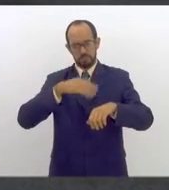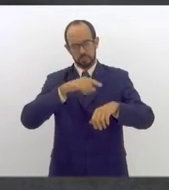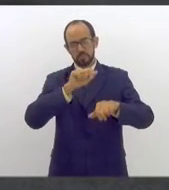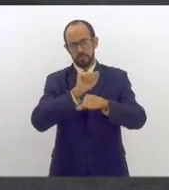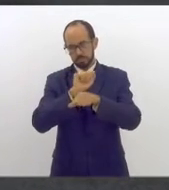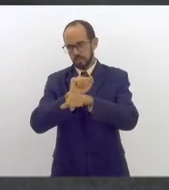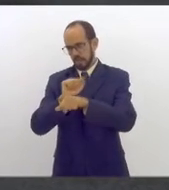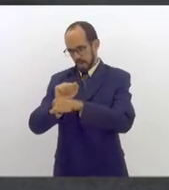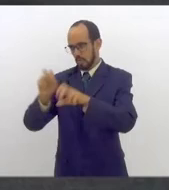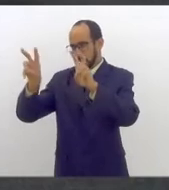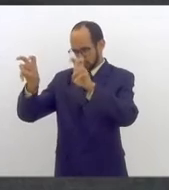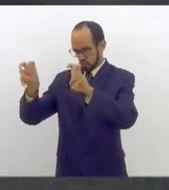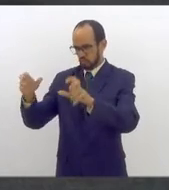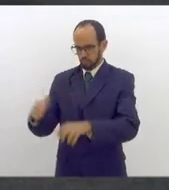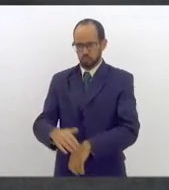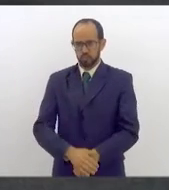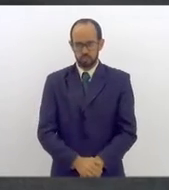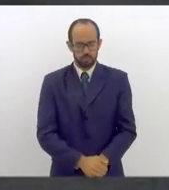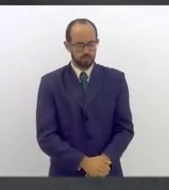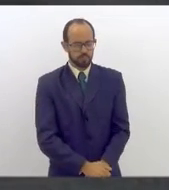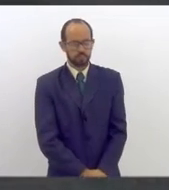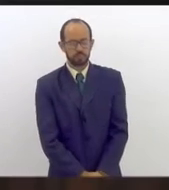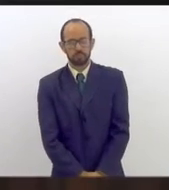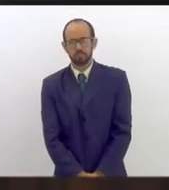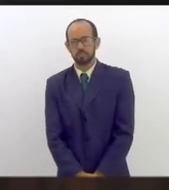do projeto. Ok.